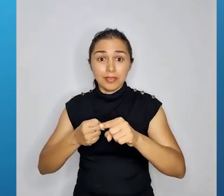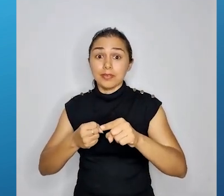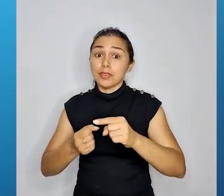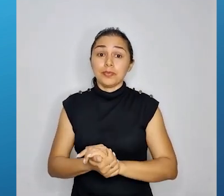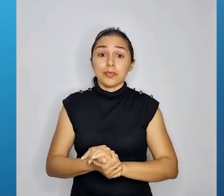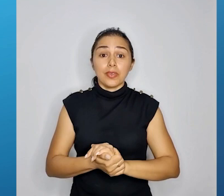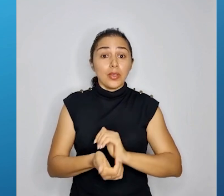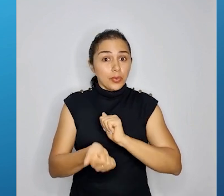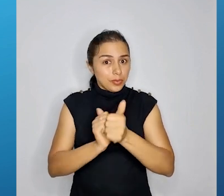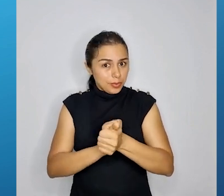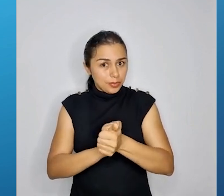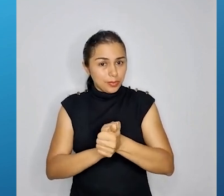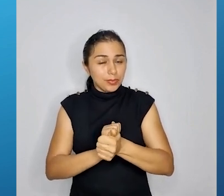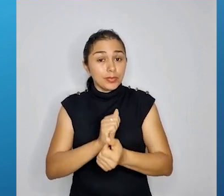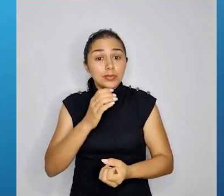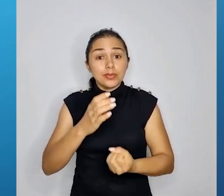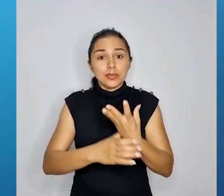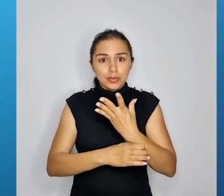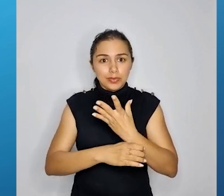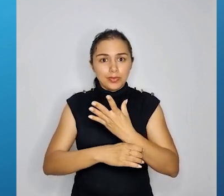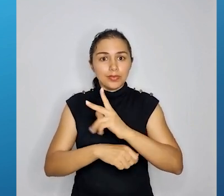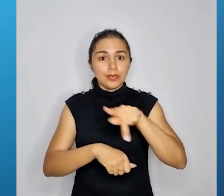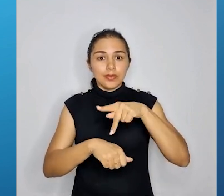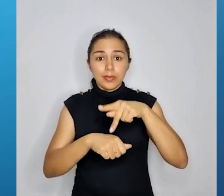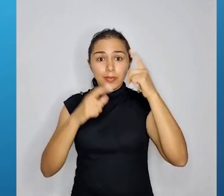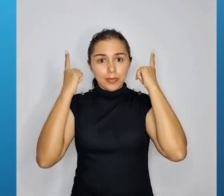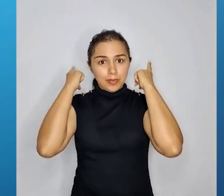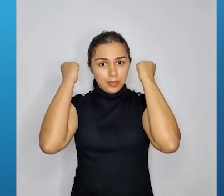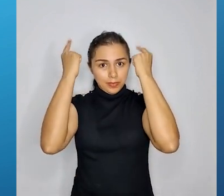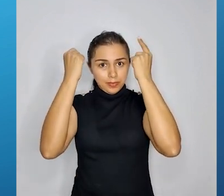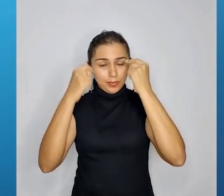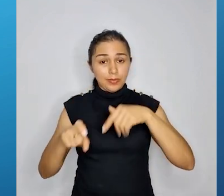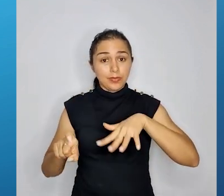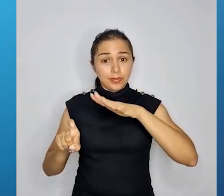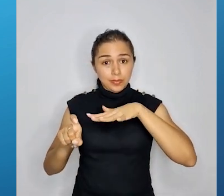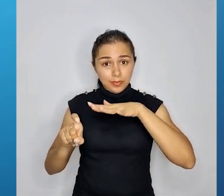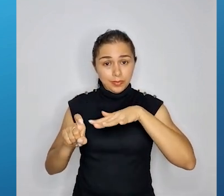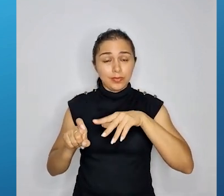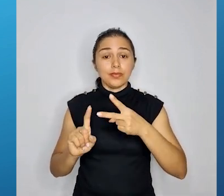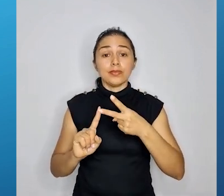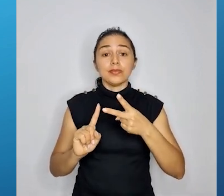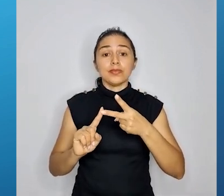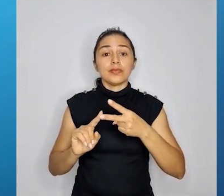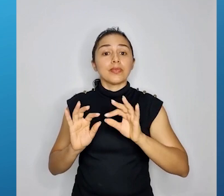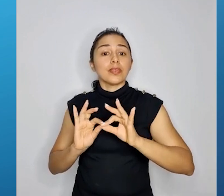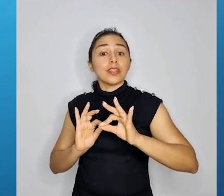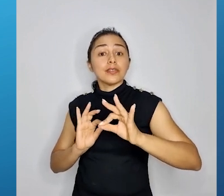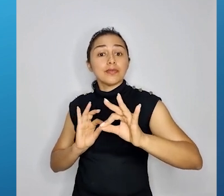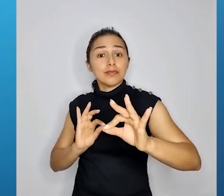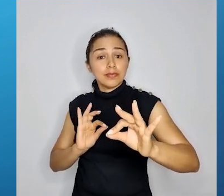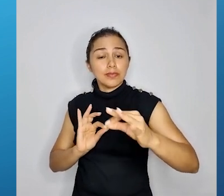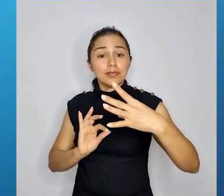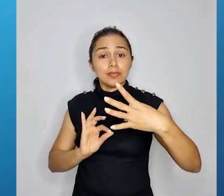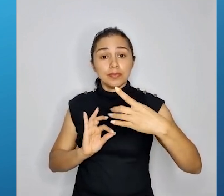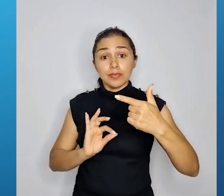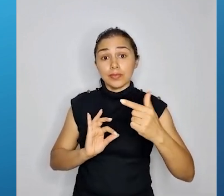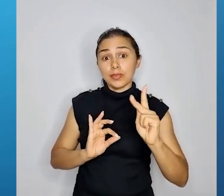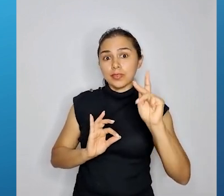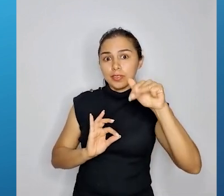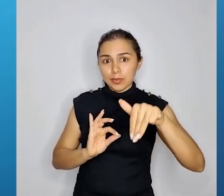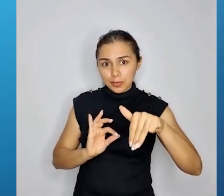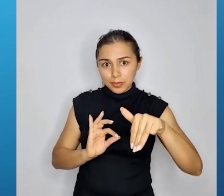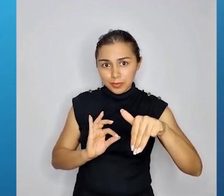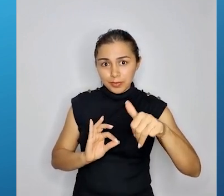mitologia grega, que a sua percurso de 42 quilômetros e